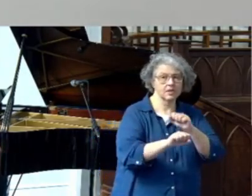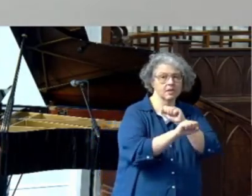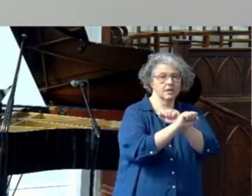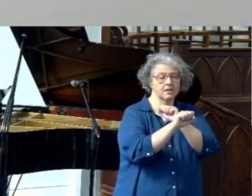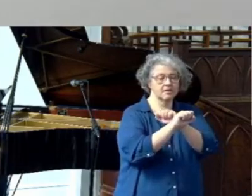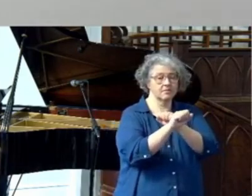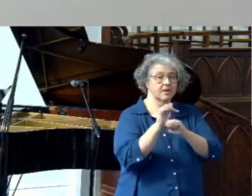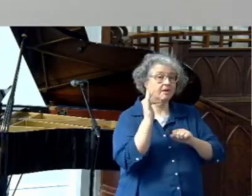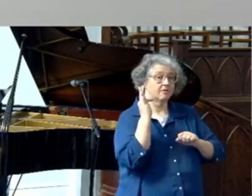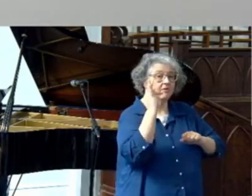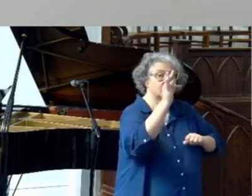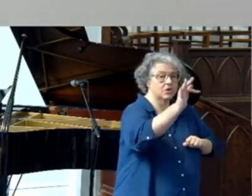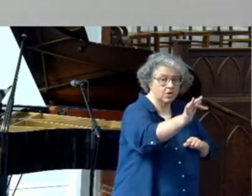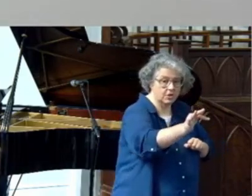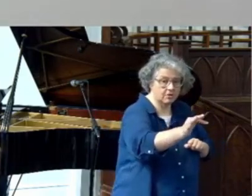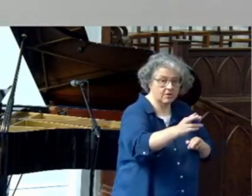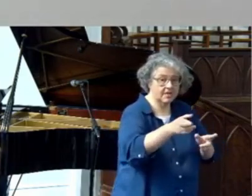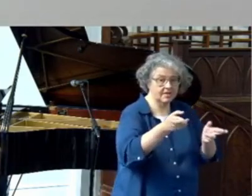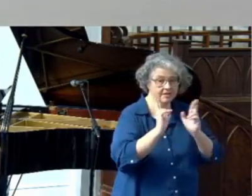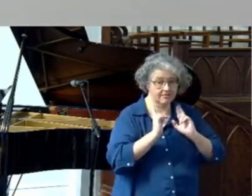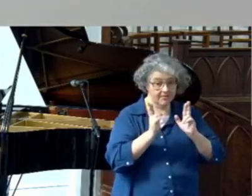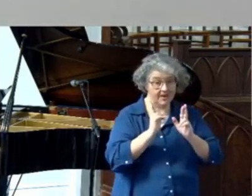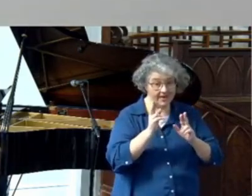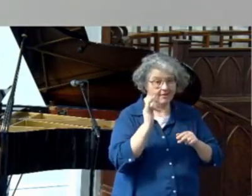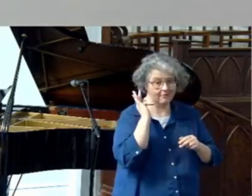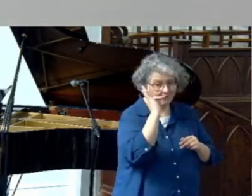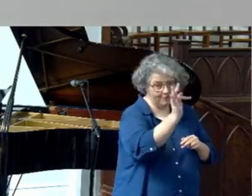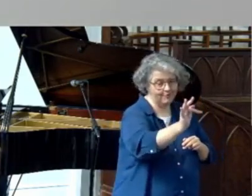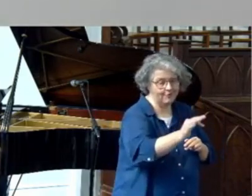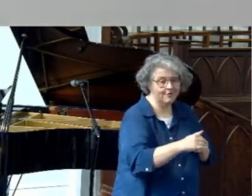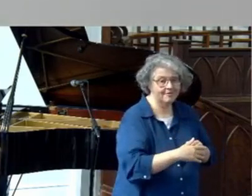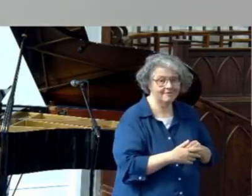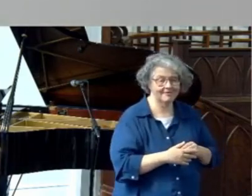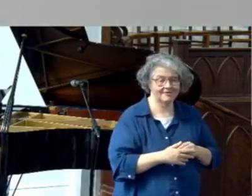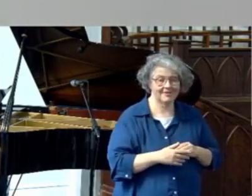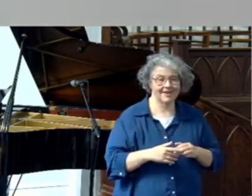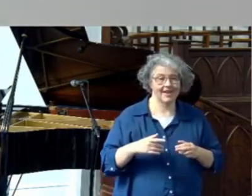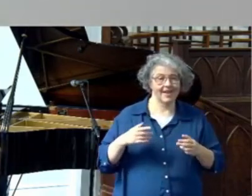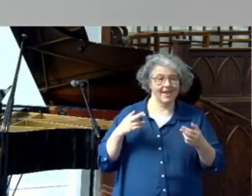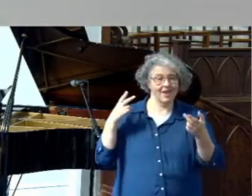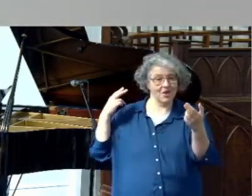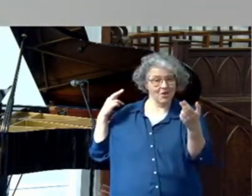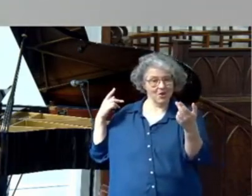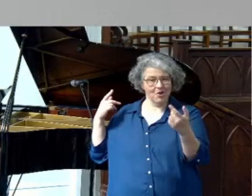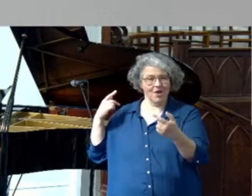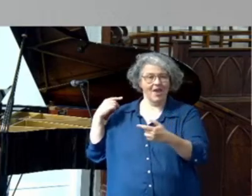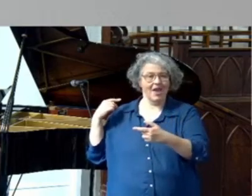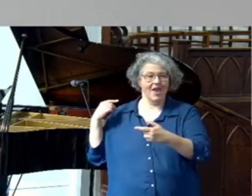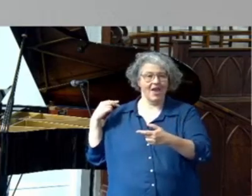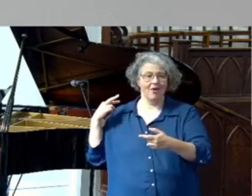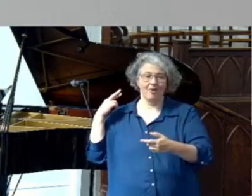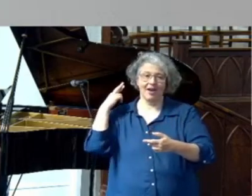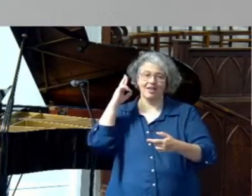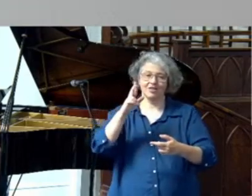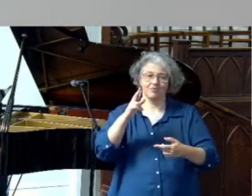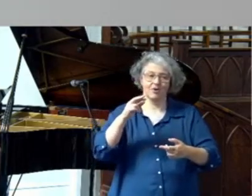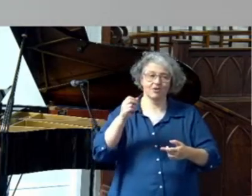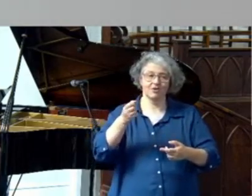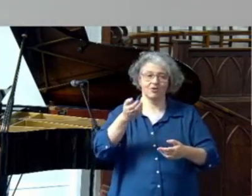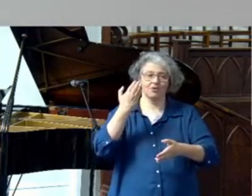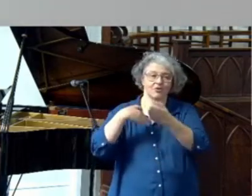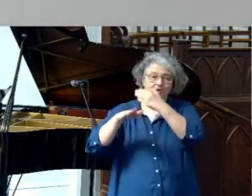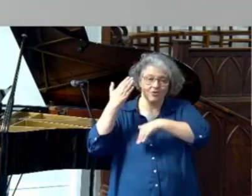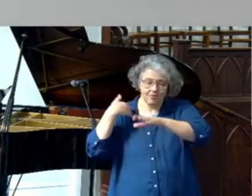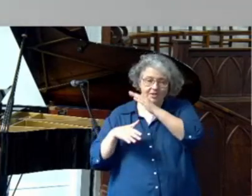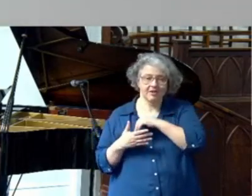nos aguarda no futuro é um lançar de luz ainda mais forte sobre a nossa vida. Então não é só vou passar mais um dia